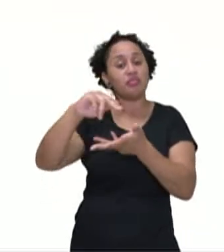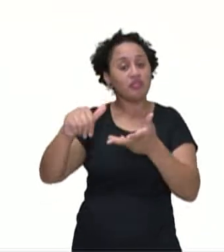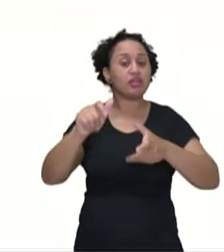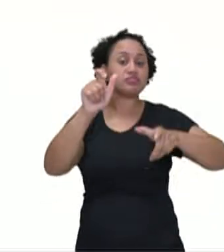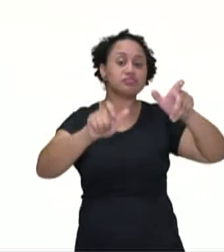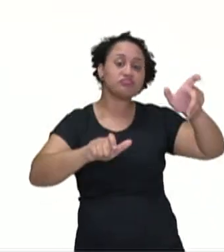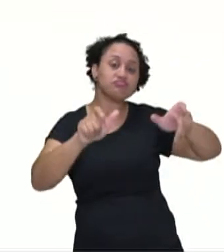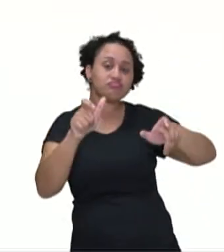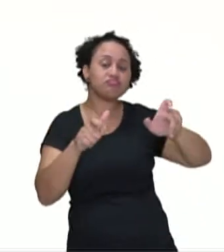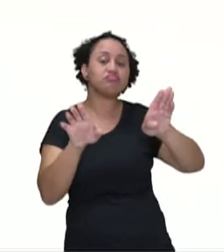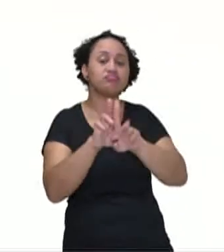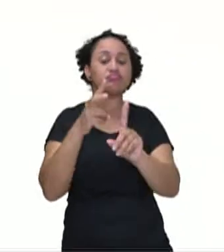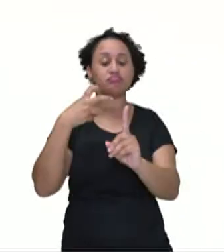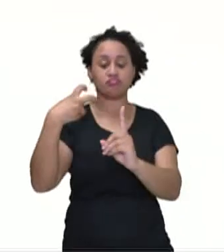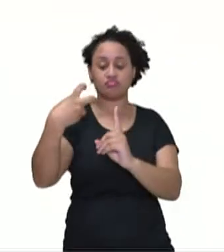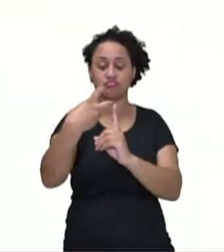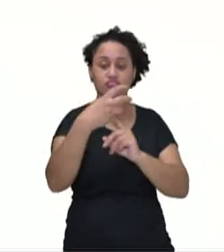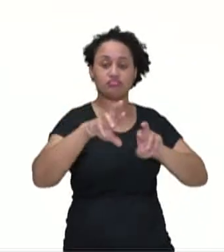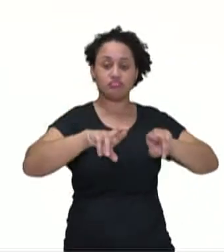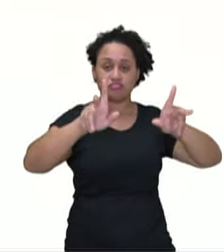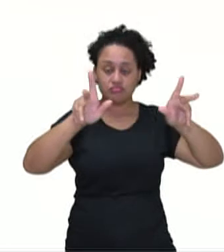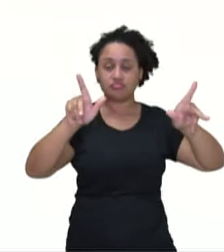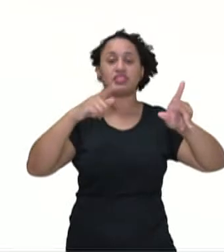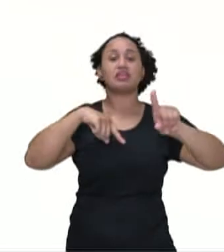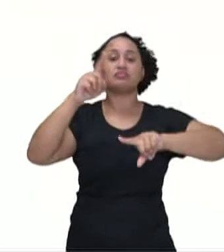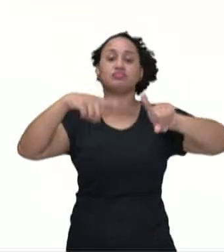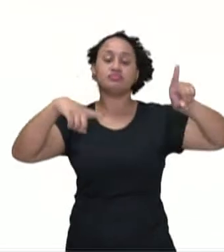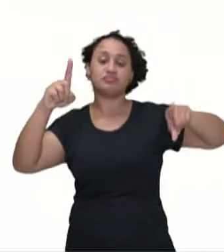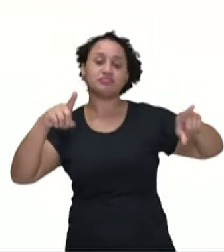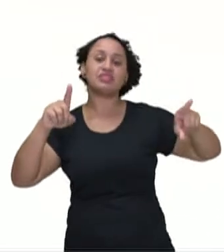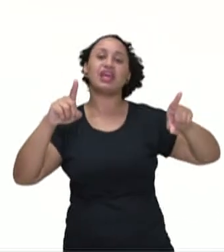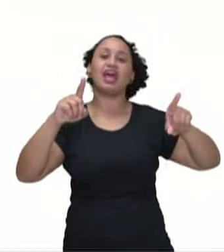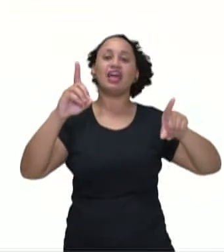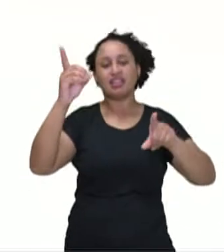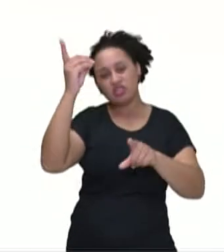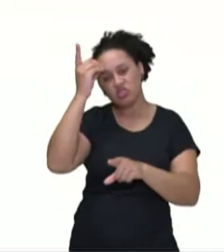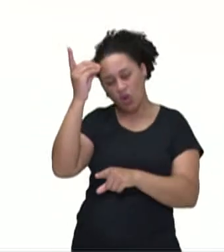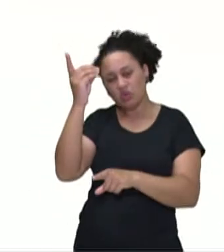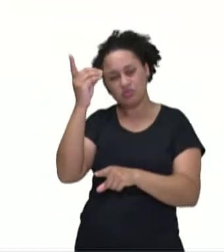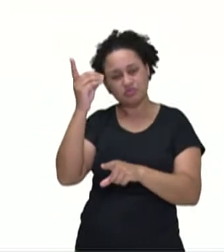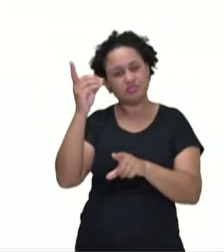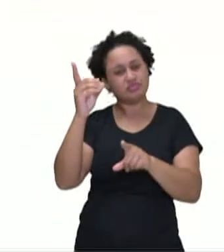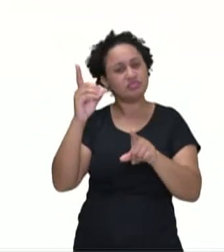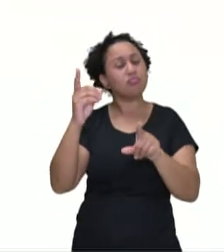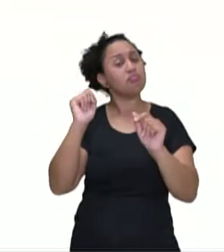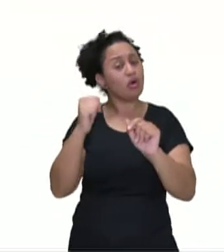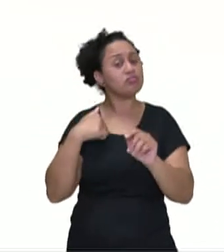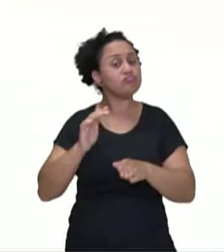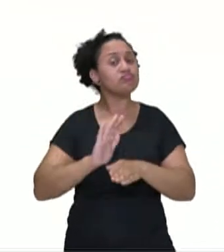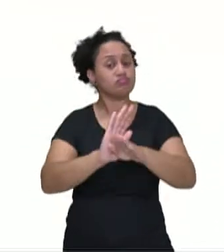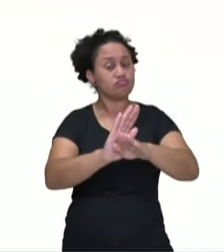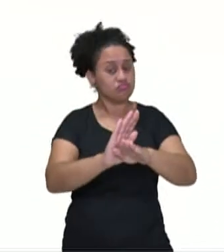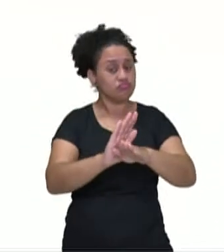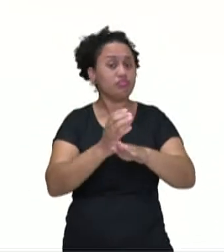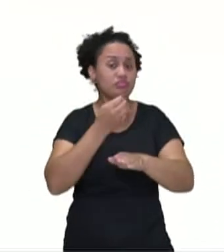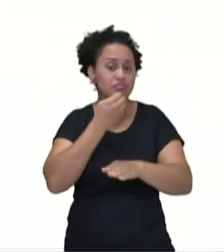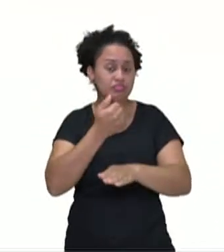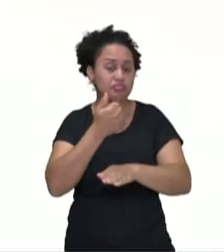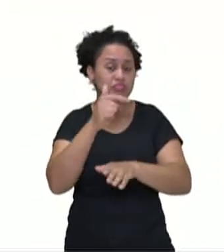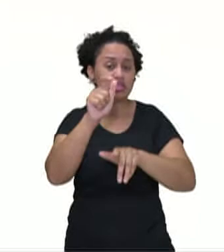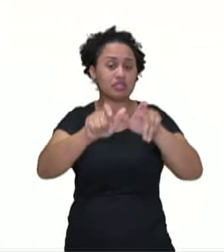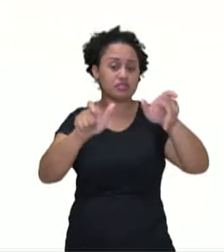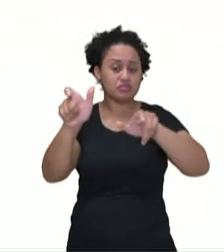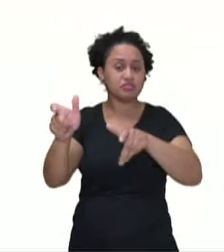vista e que nossa diversidade de talentos e habilidades pode contribuir de forma positiva com a vida